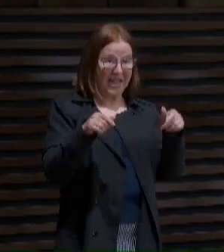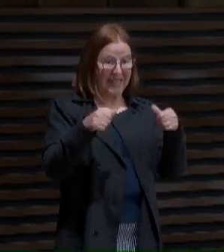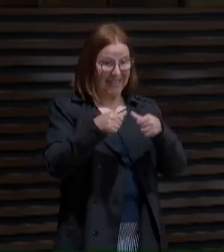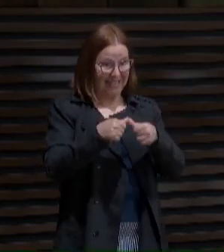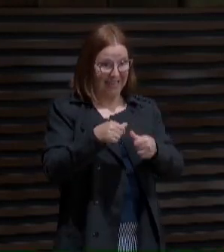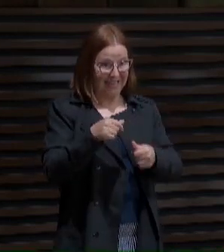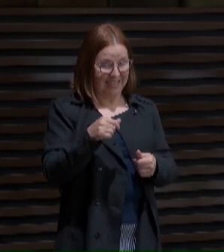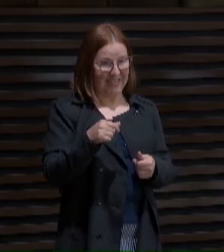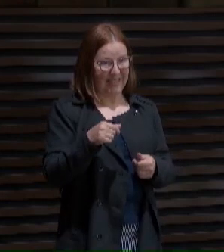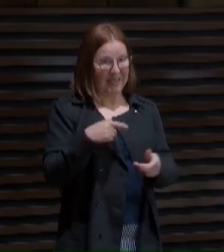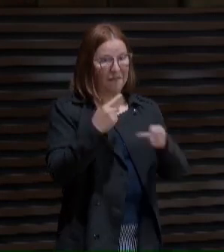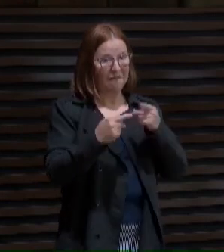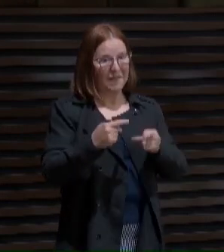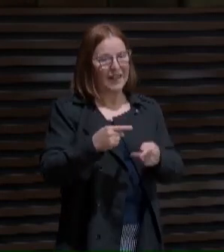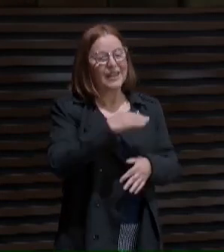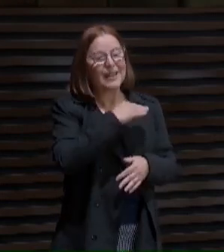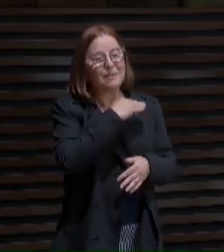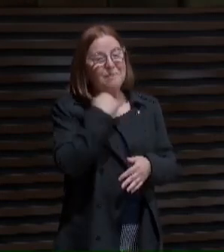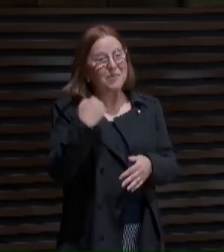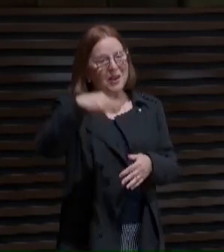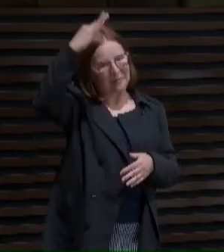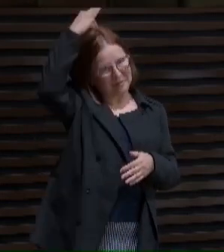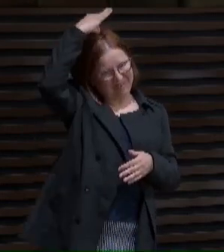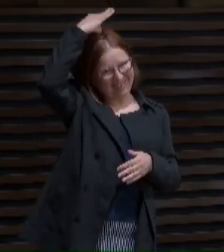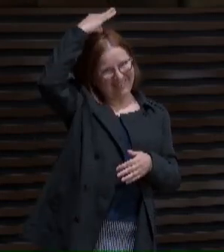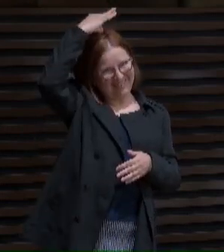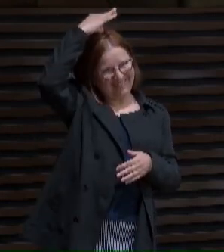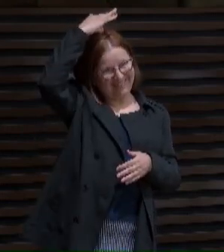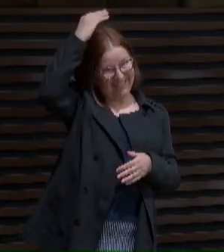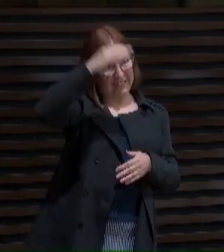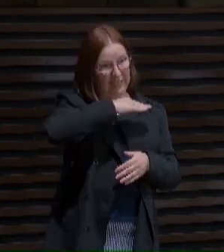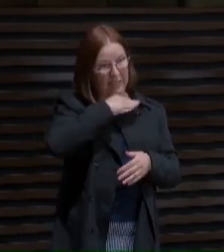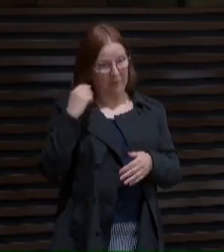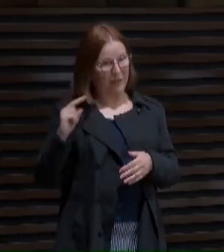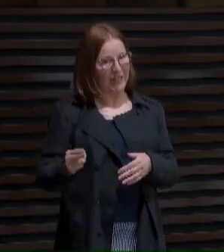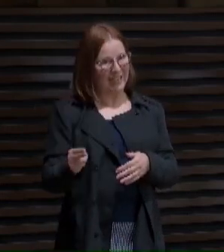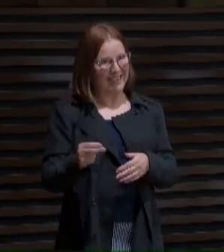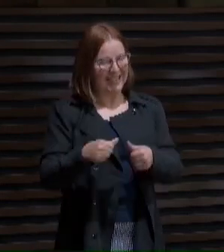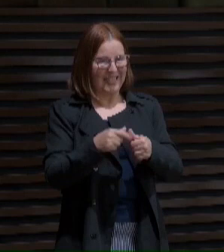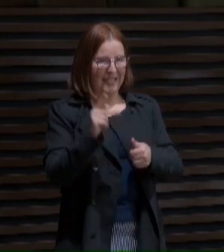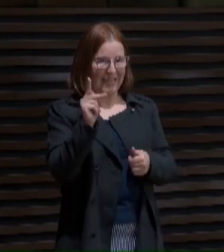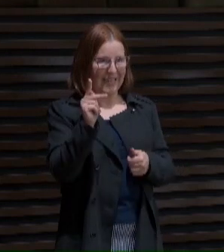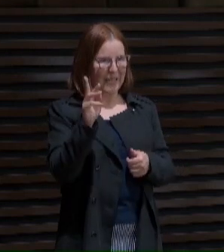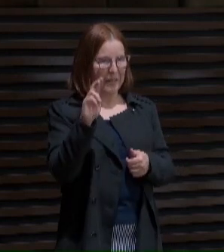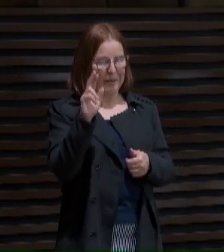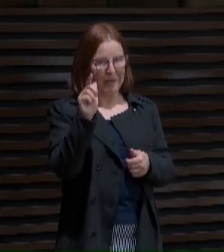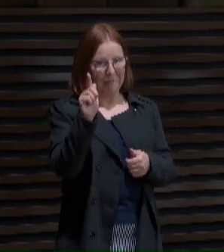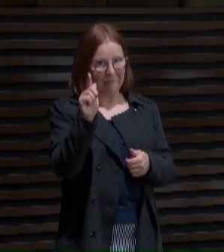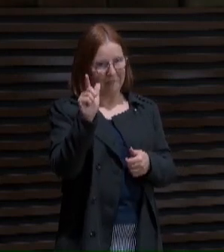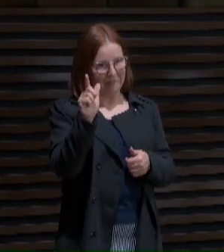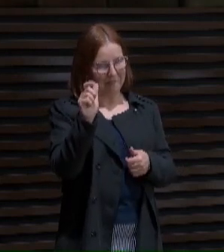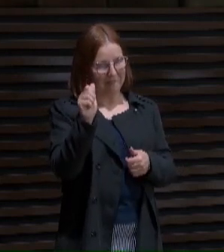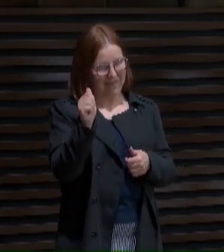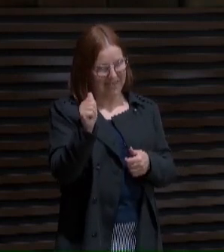consequência, que é a morte espiritual, e que é uma morte eterna. E esta praga das pragas é